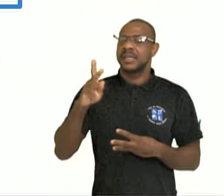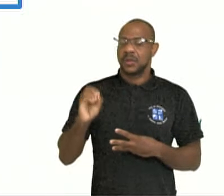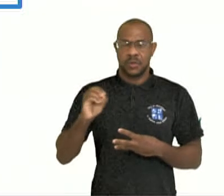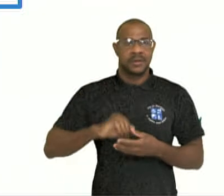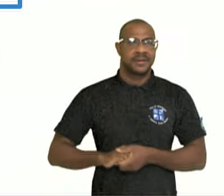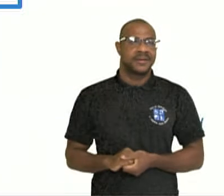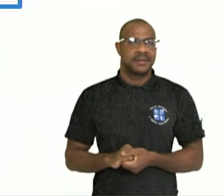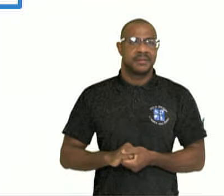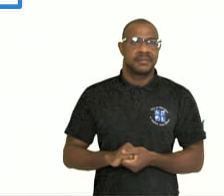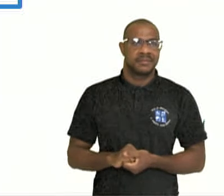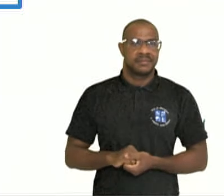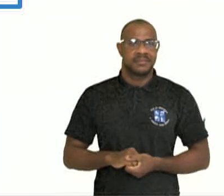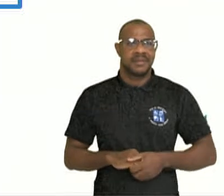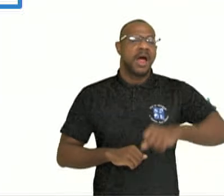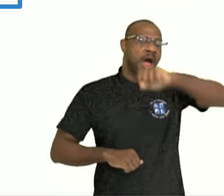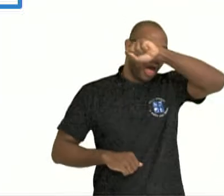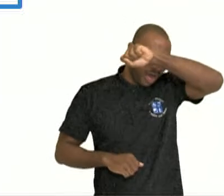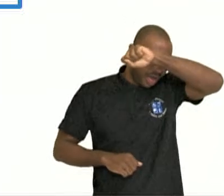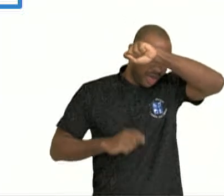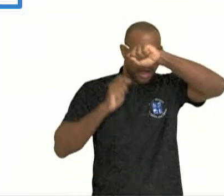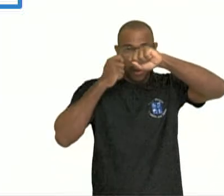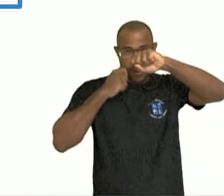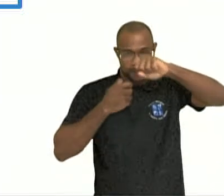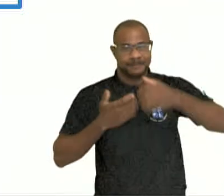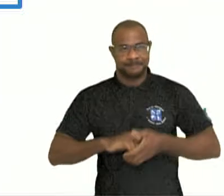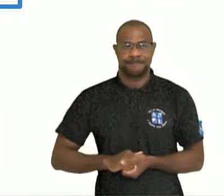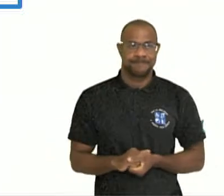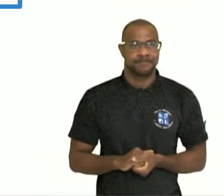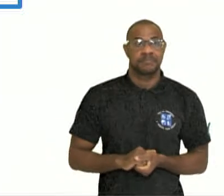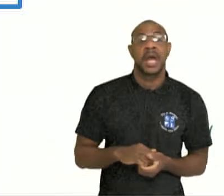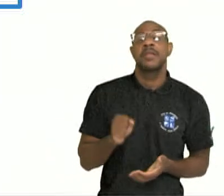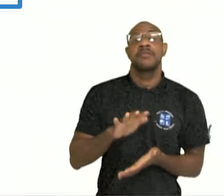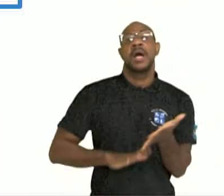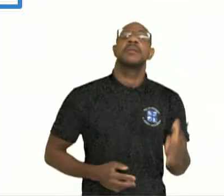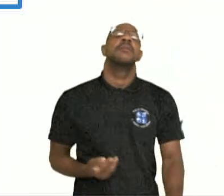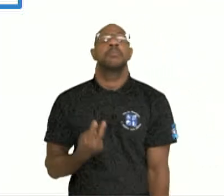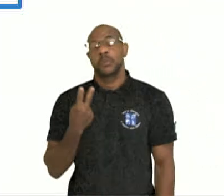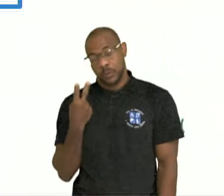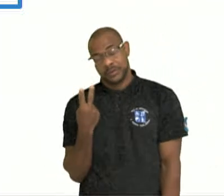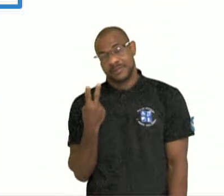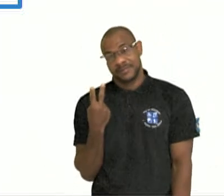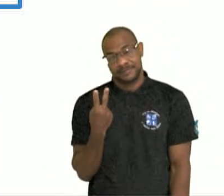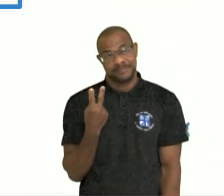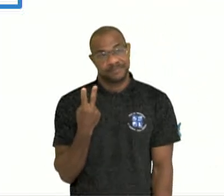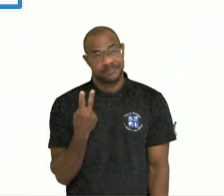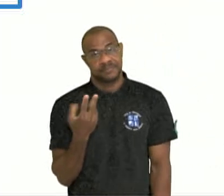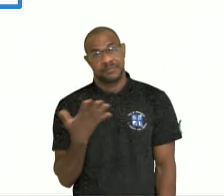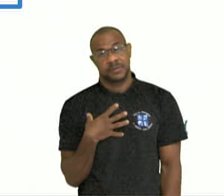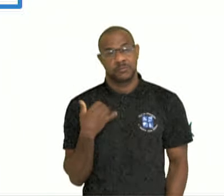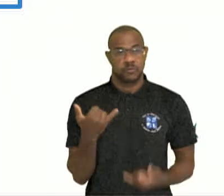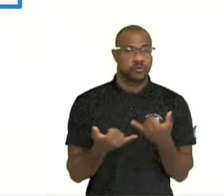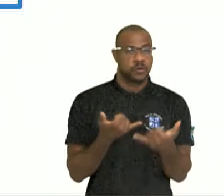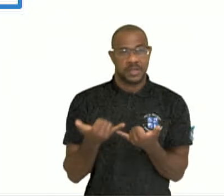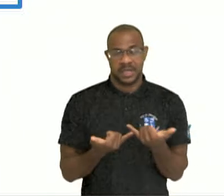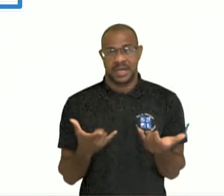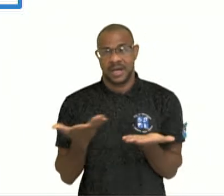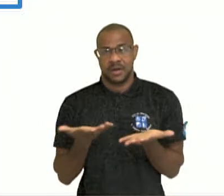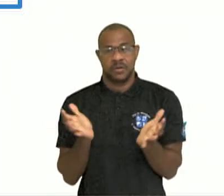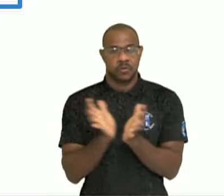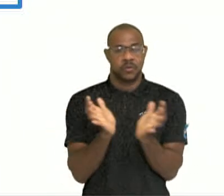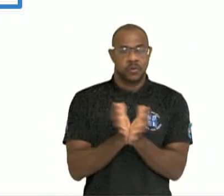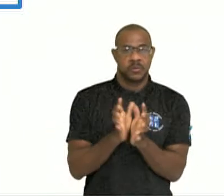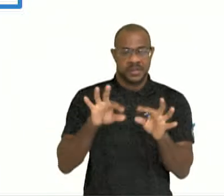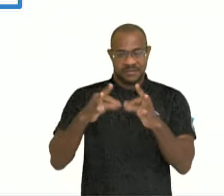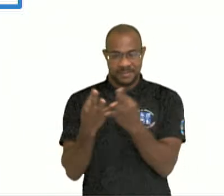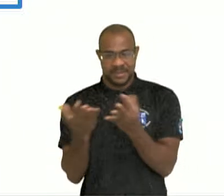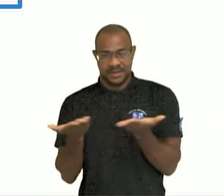Vamos a jugar com os membros da família, la actividade 2. Vamos brincar, jogar com os membros da família, quero ver se